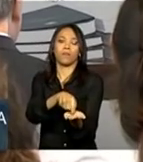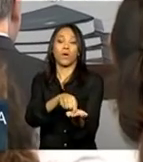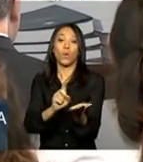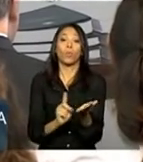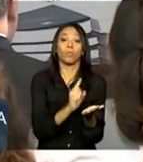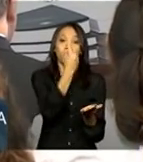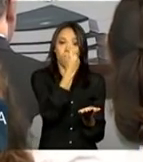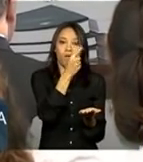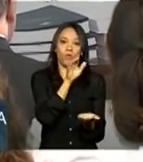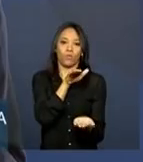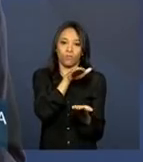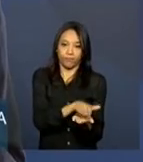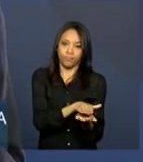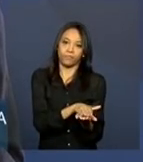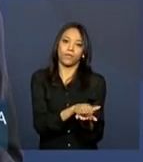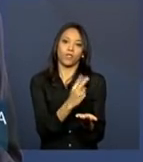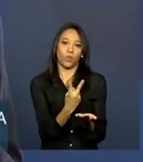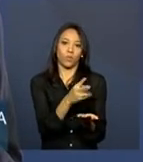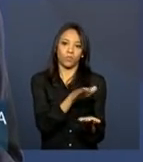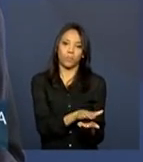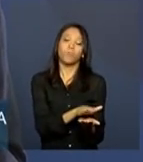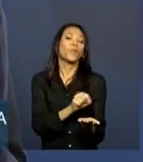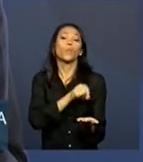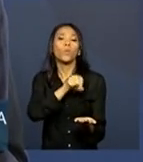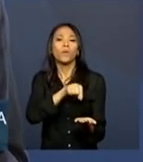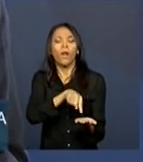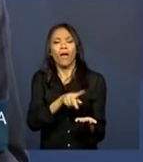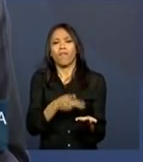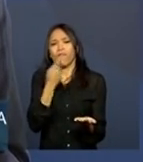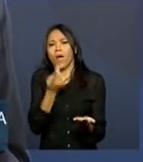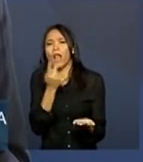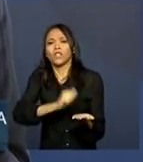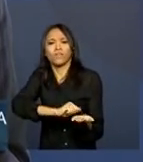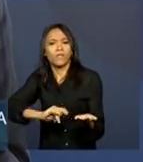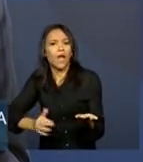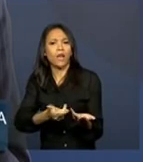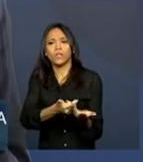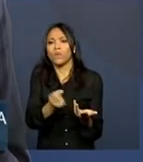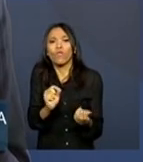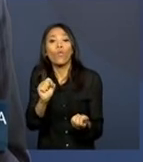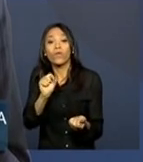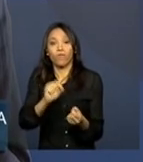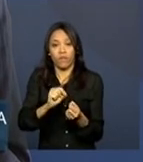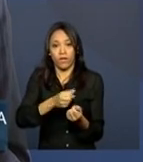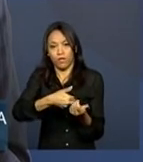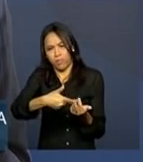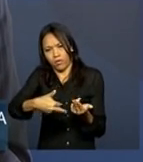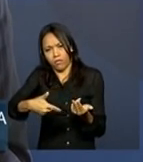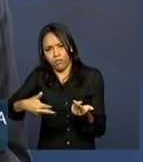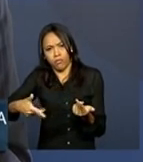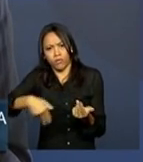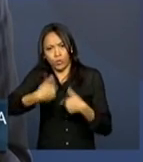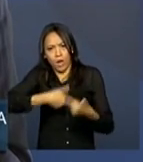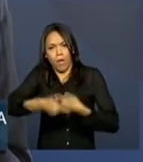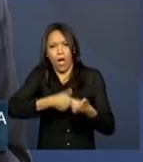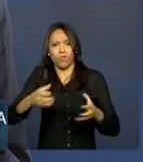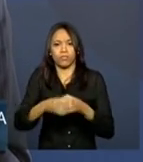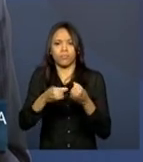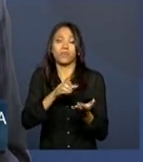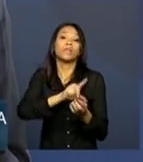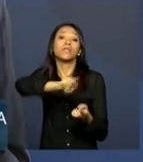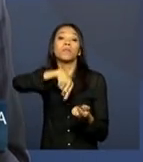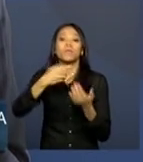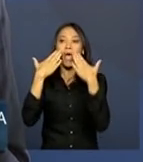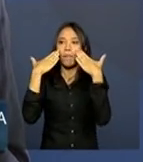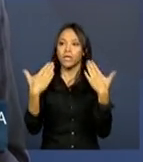volume que contém dois tomos nele há a descrição das atividades da comissão nacional da verdade seguindo-se a apresentação das